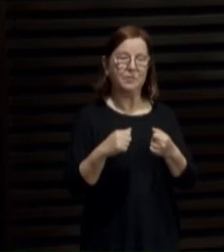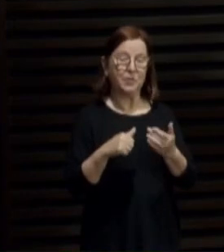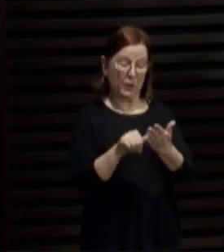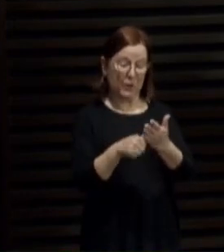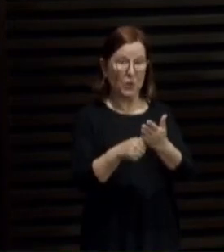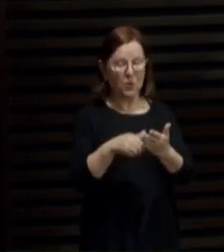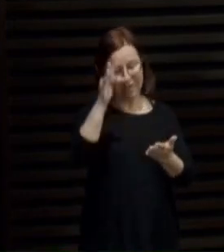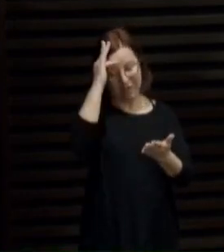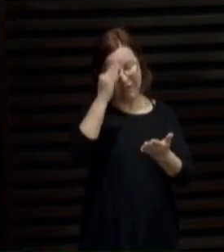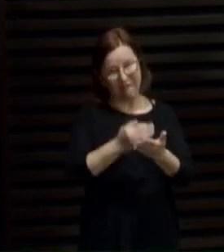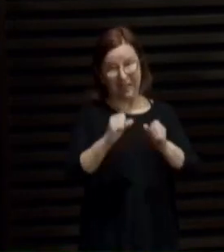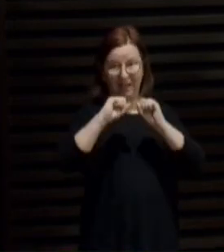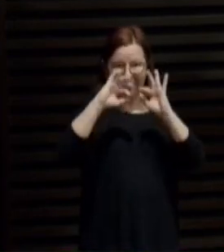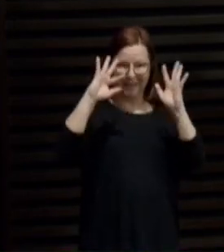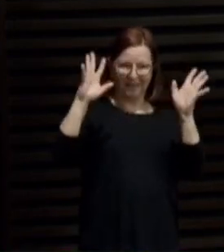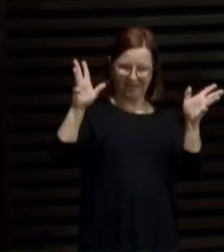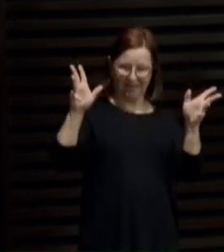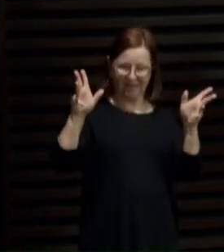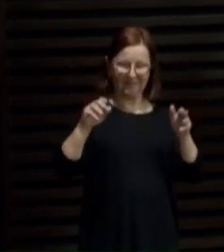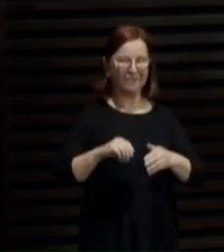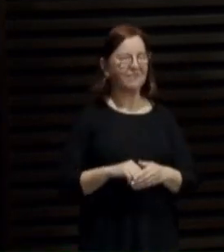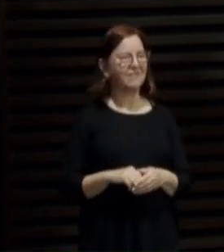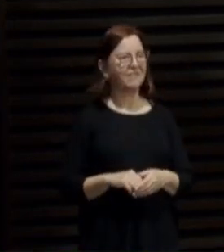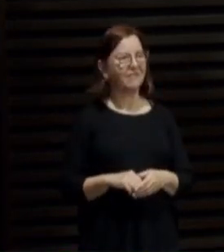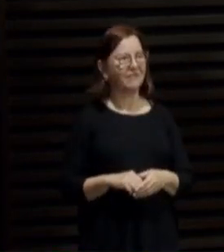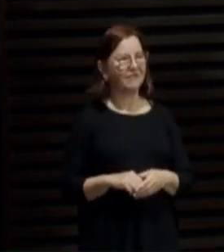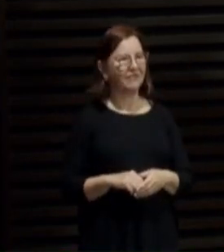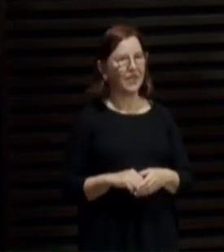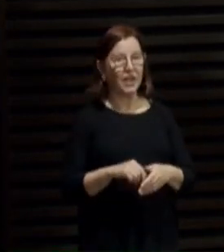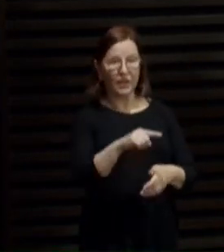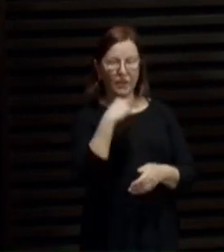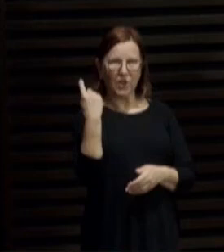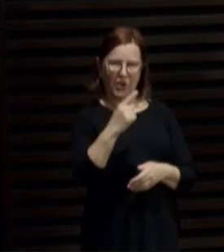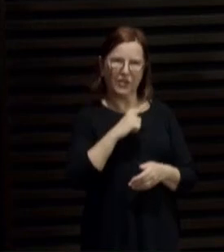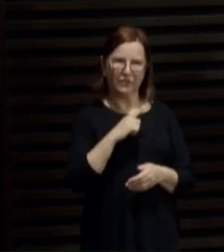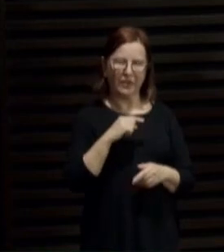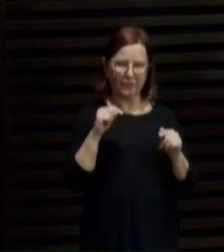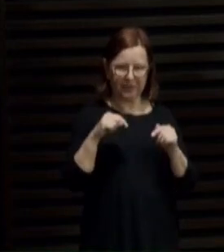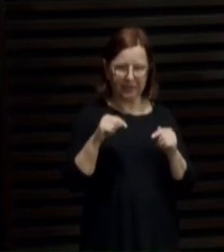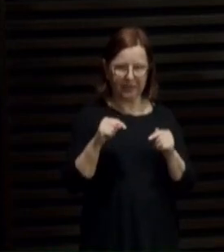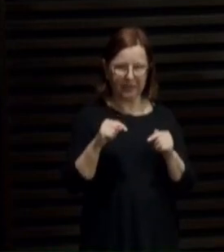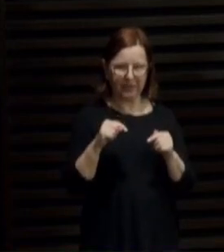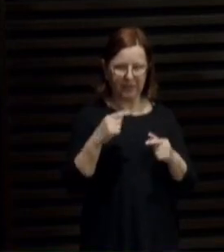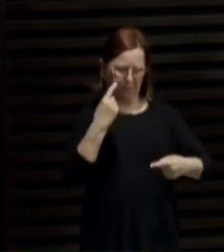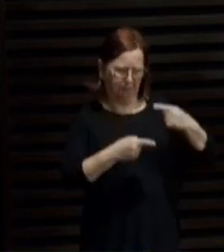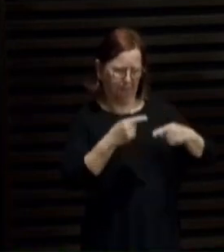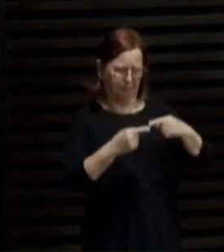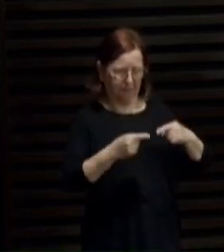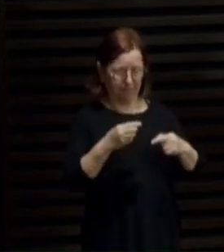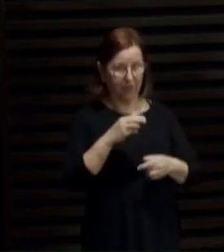claros. E nós tivemos aqui recentemente uma disputa no ministério, uma diferença, e